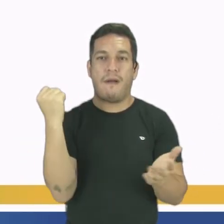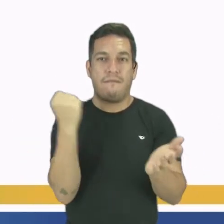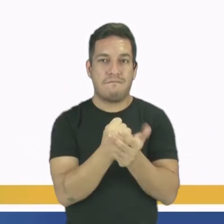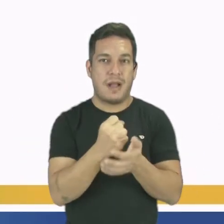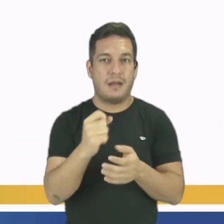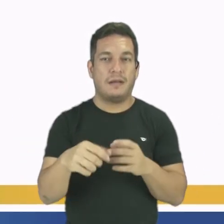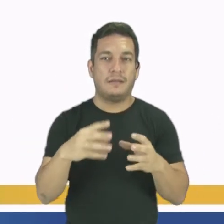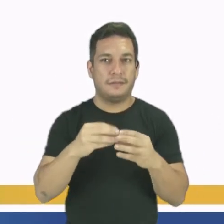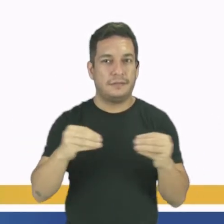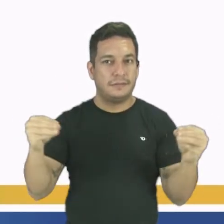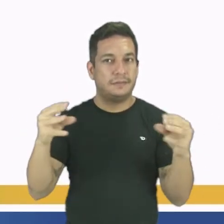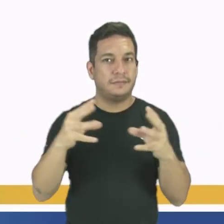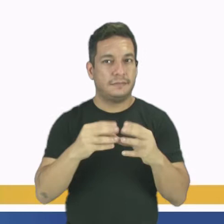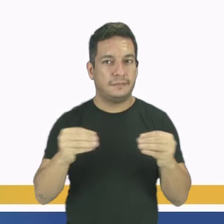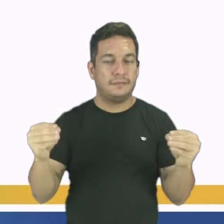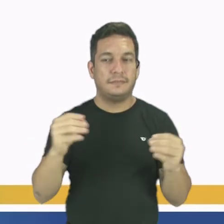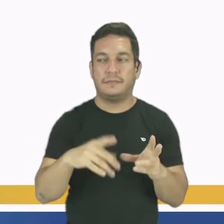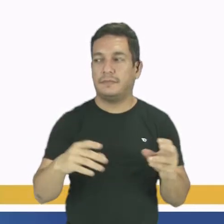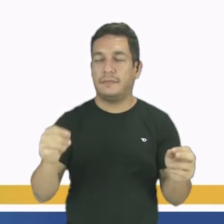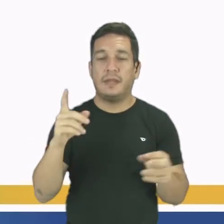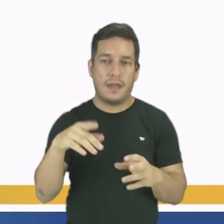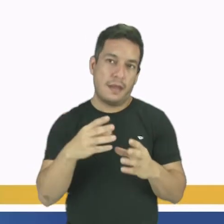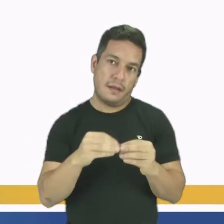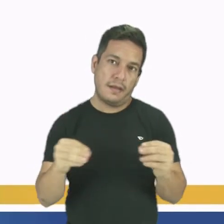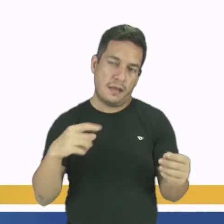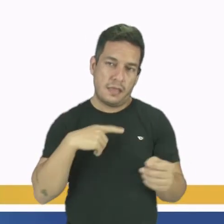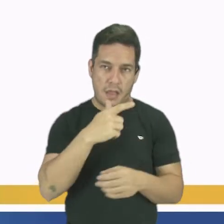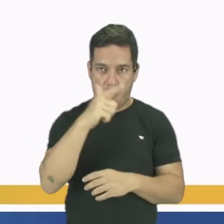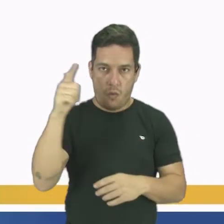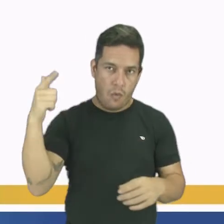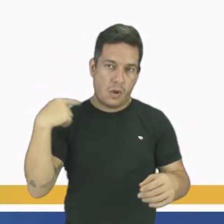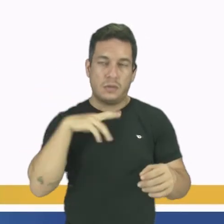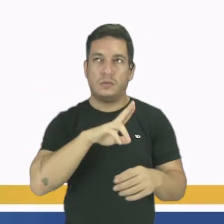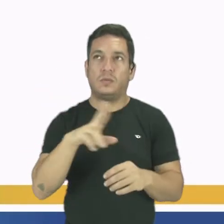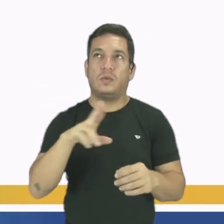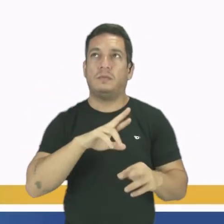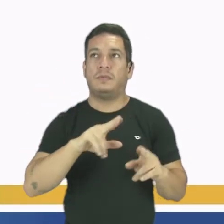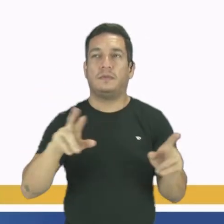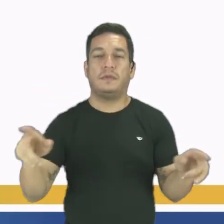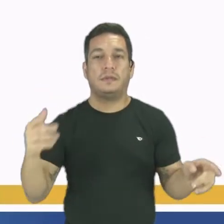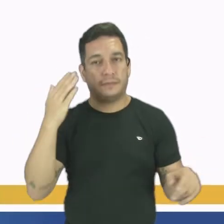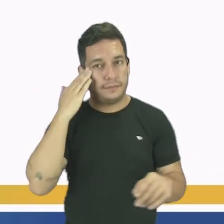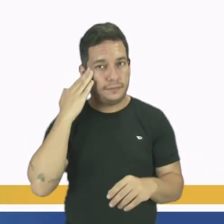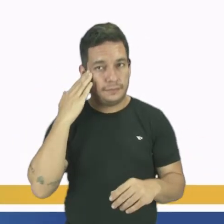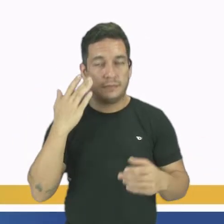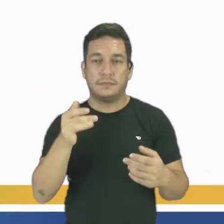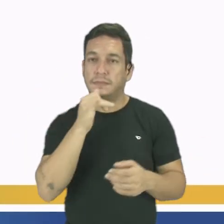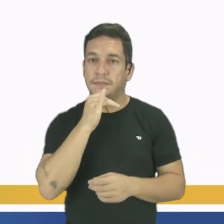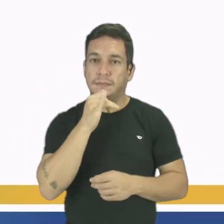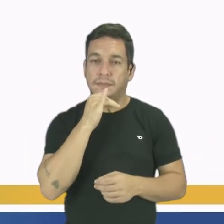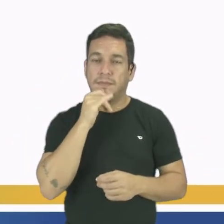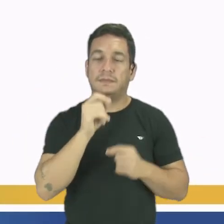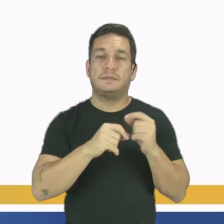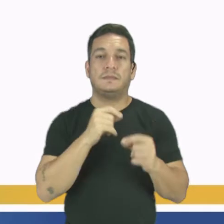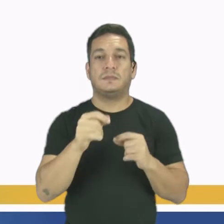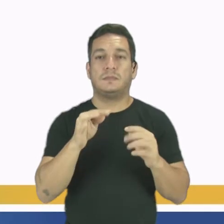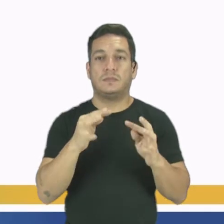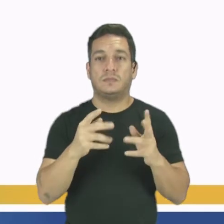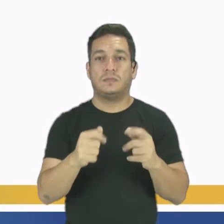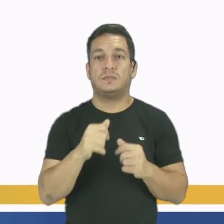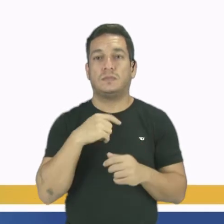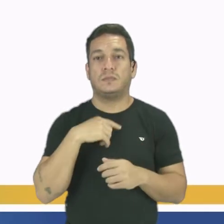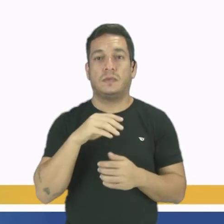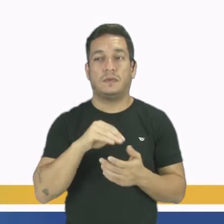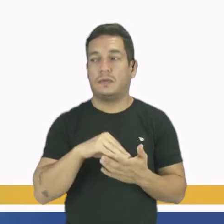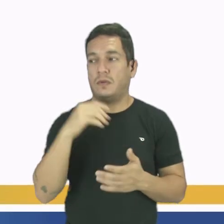é a palha, é uma palha de aço, mas existem muitas outras com outros nomes, entendeu? Então, por exemplo, parte pelo todo, autor